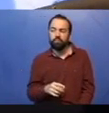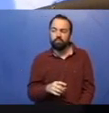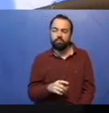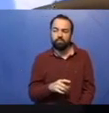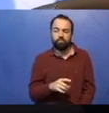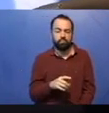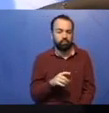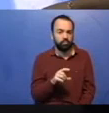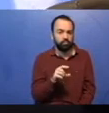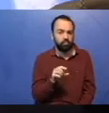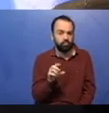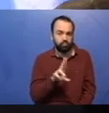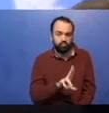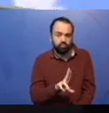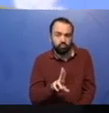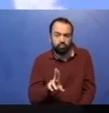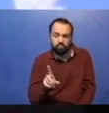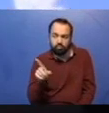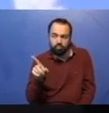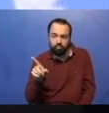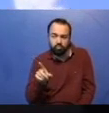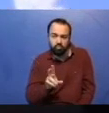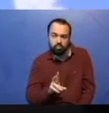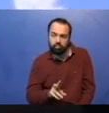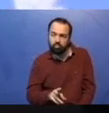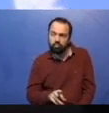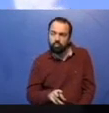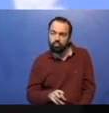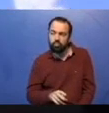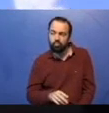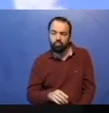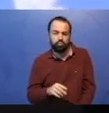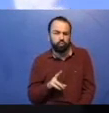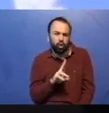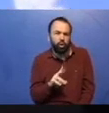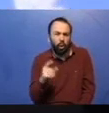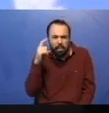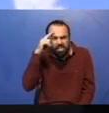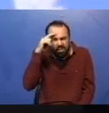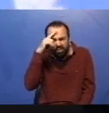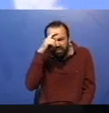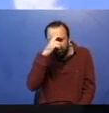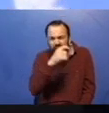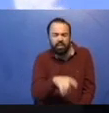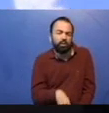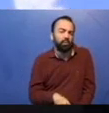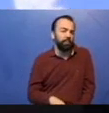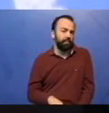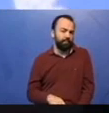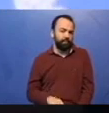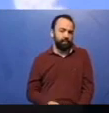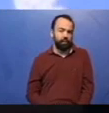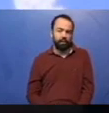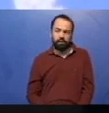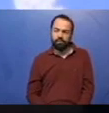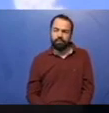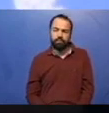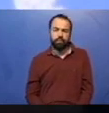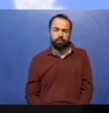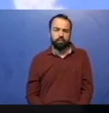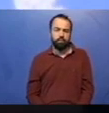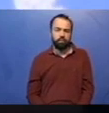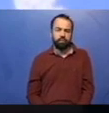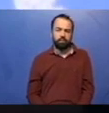as estratos. Nossa, professora, cada nome? Cada nome,